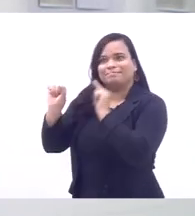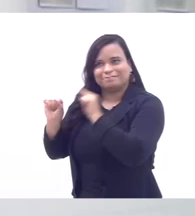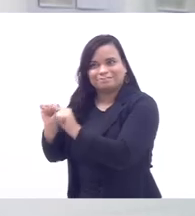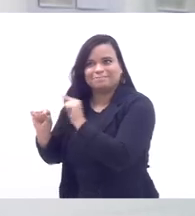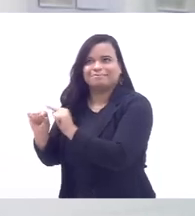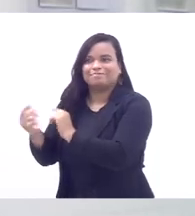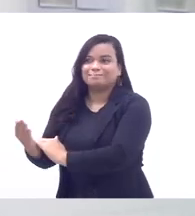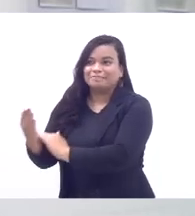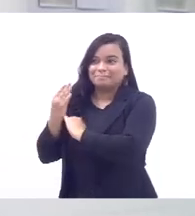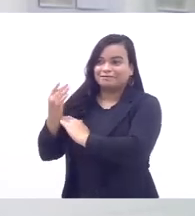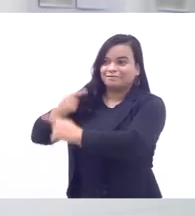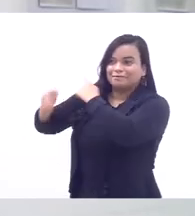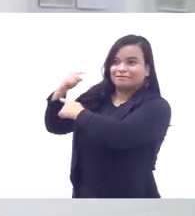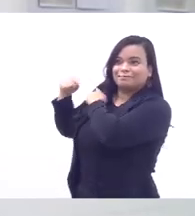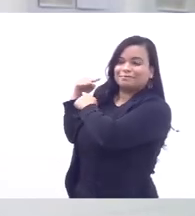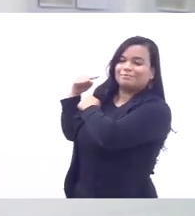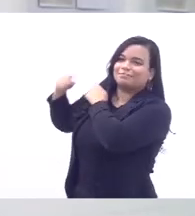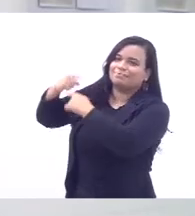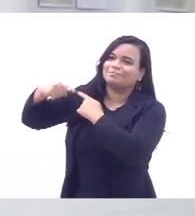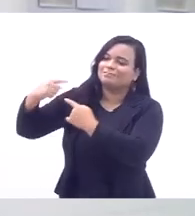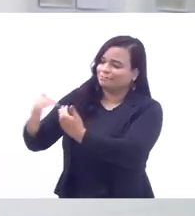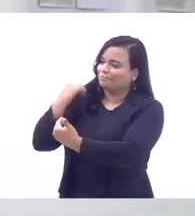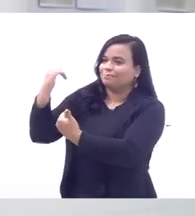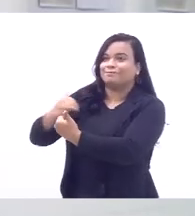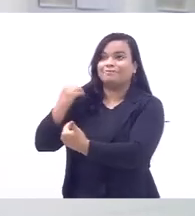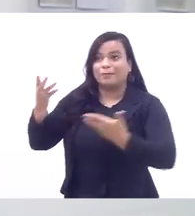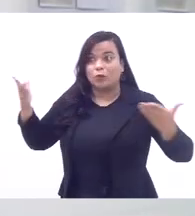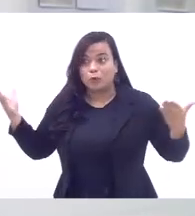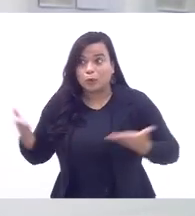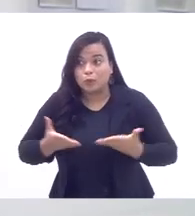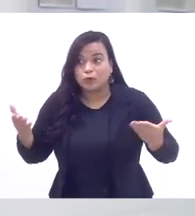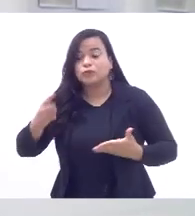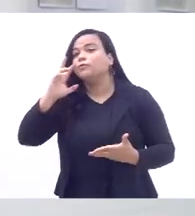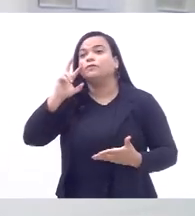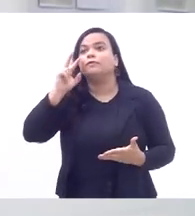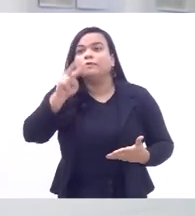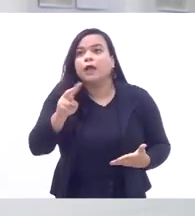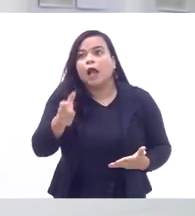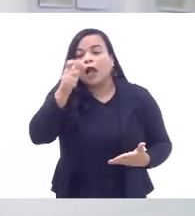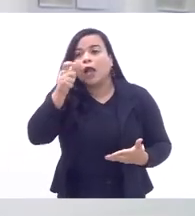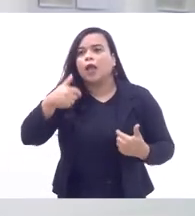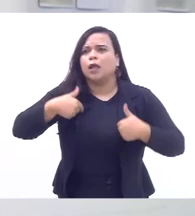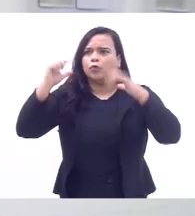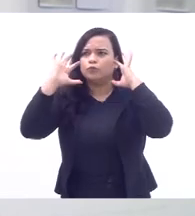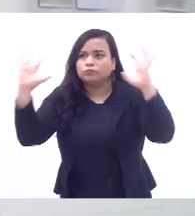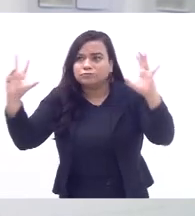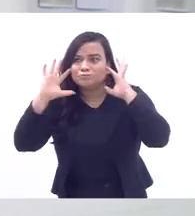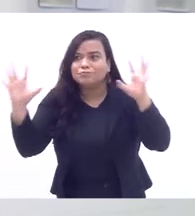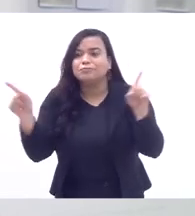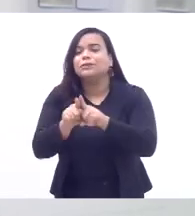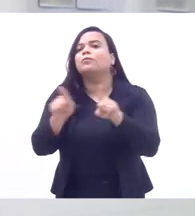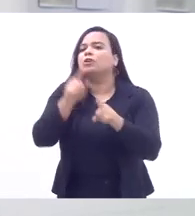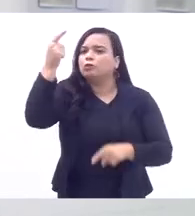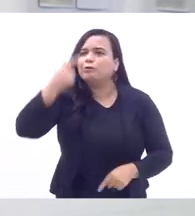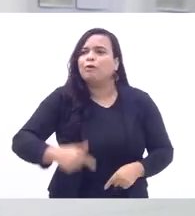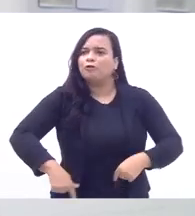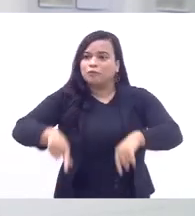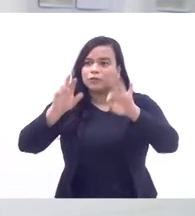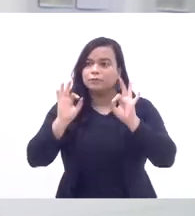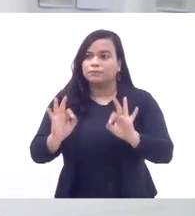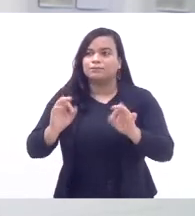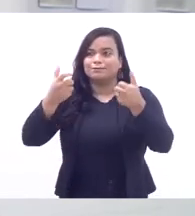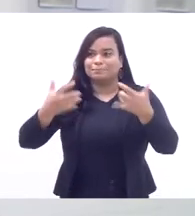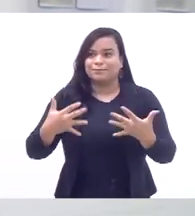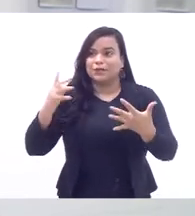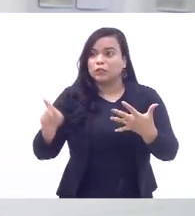E hoje, assistindo isso aqui, eu reflito e reafirmo que realmente